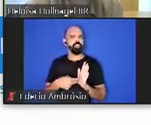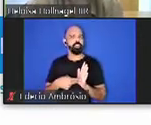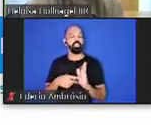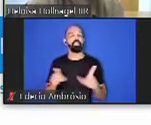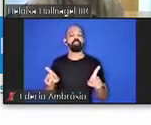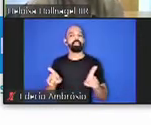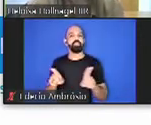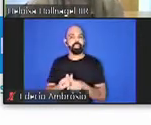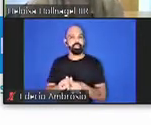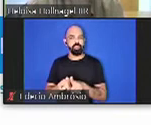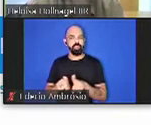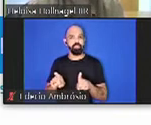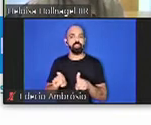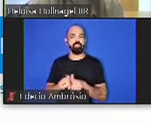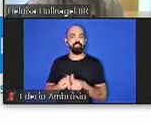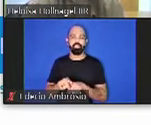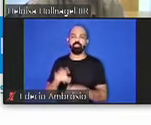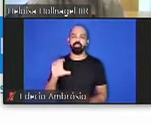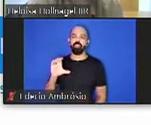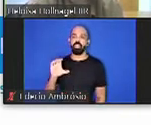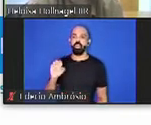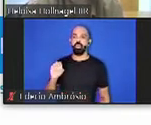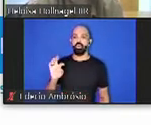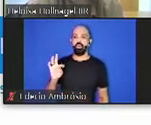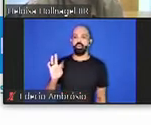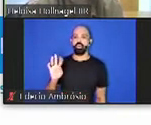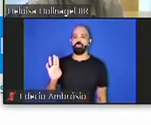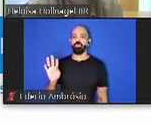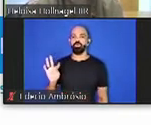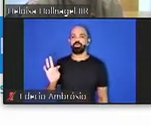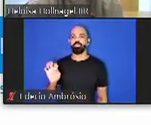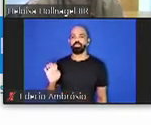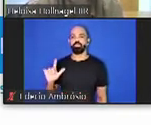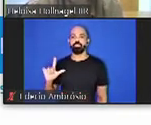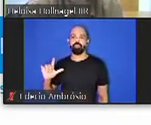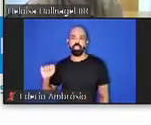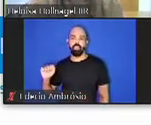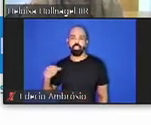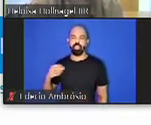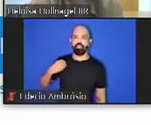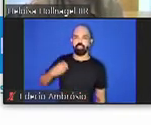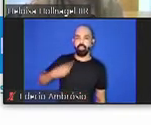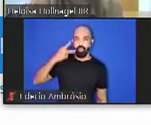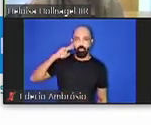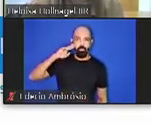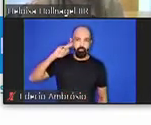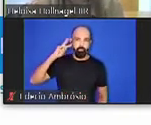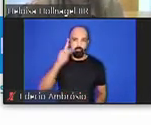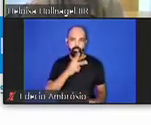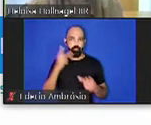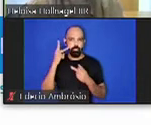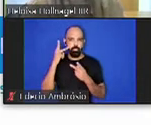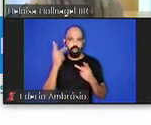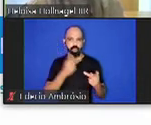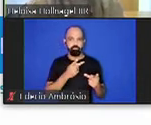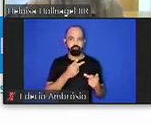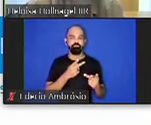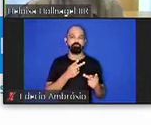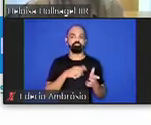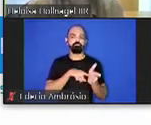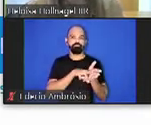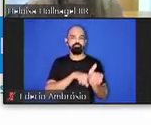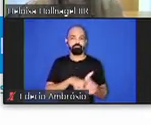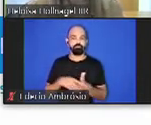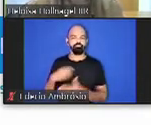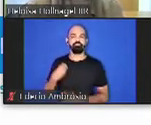a cotutela e a participação de pesquisadores visitantes em bancas. E o caso do